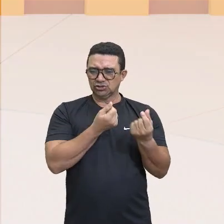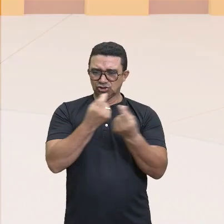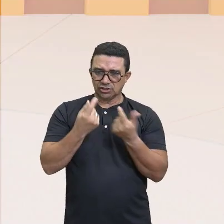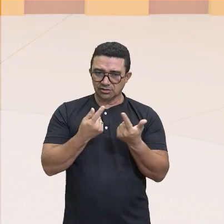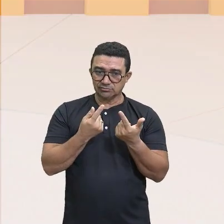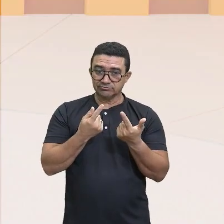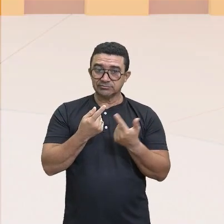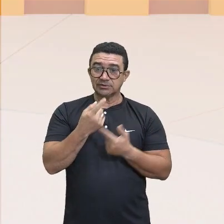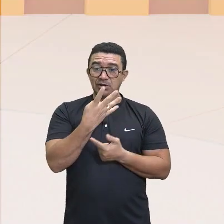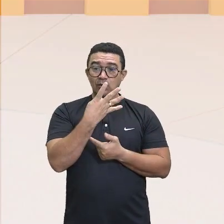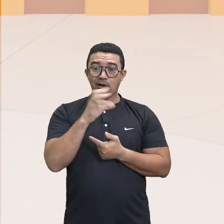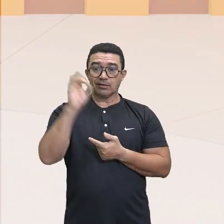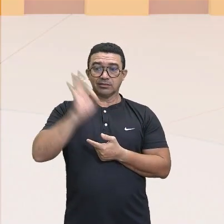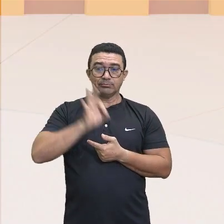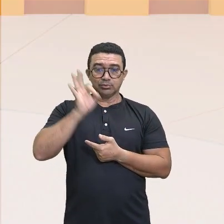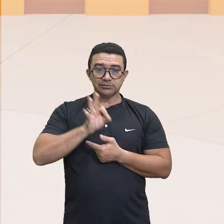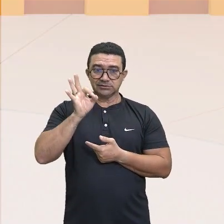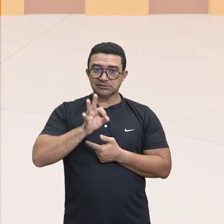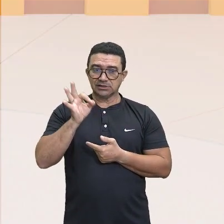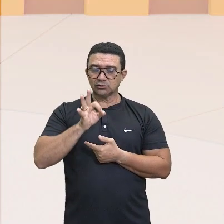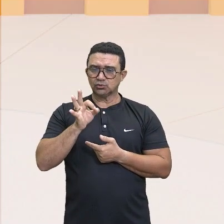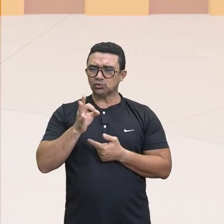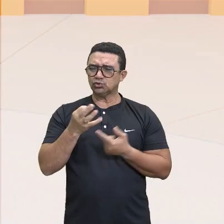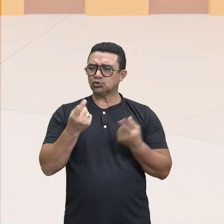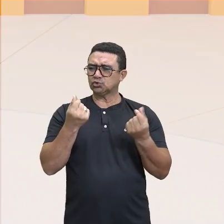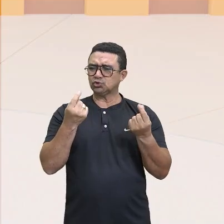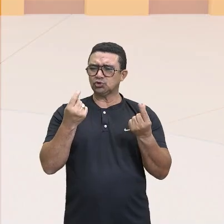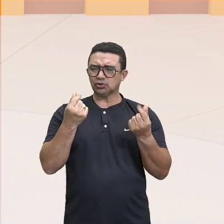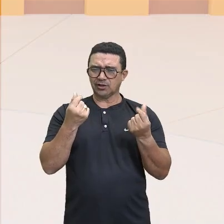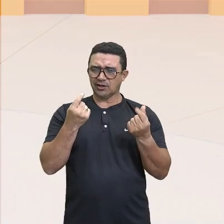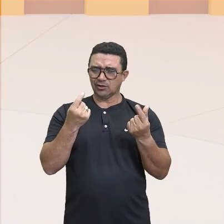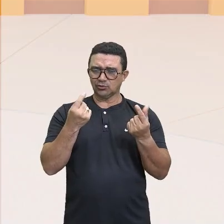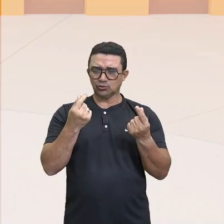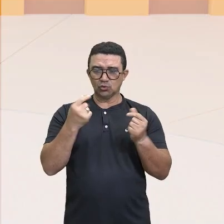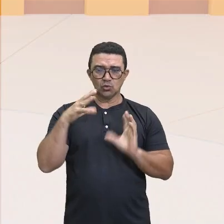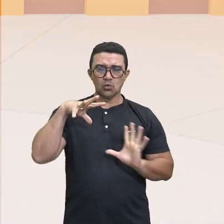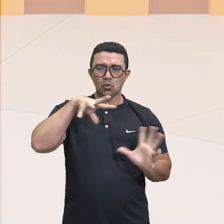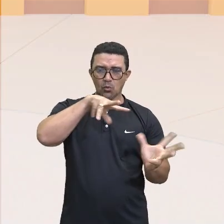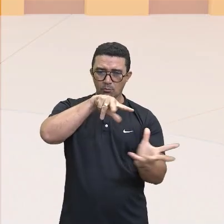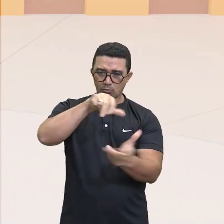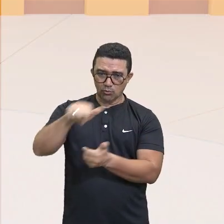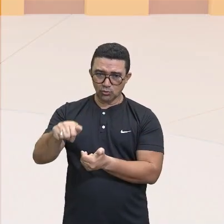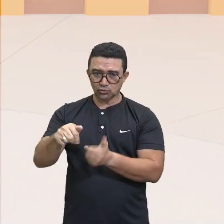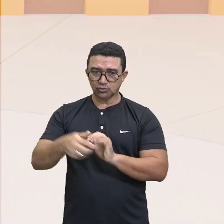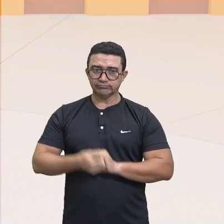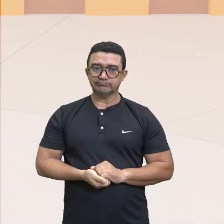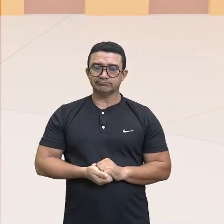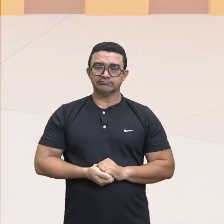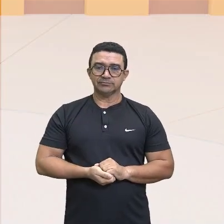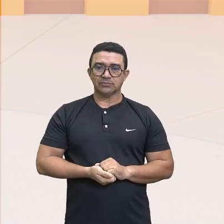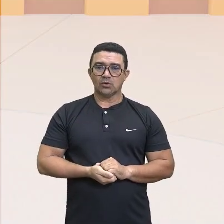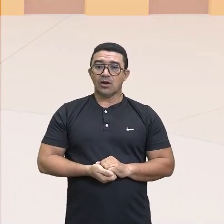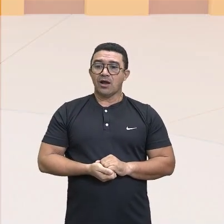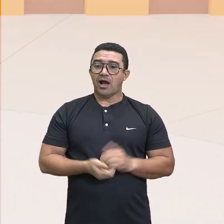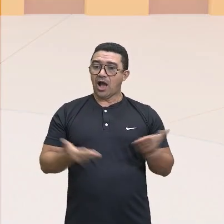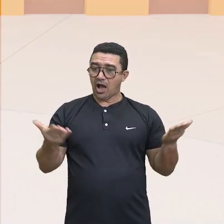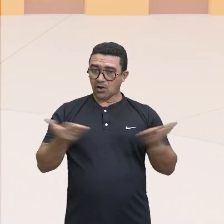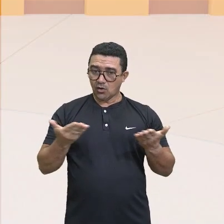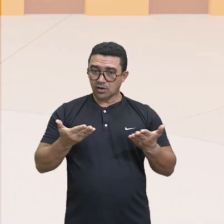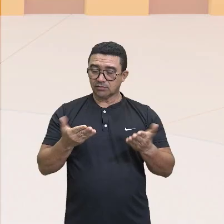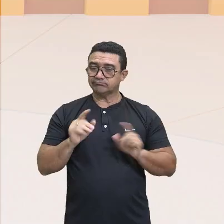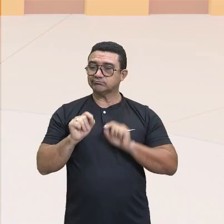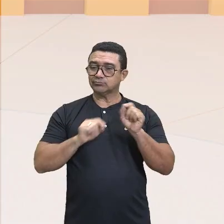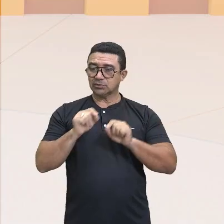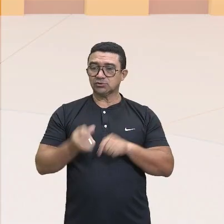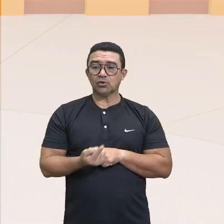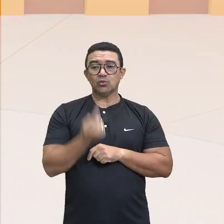40% de toda a riqueza produzida aí no mundo todo, nesse exato momento, está na mão de